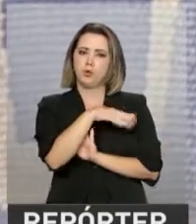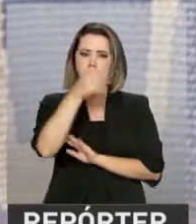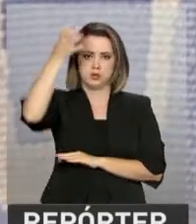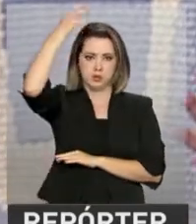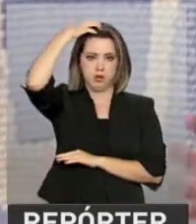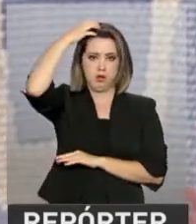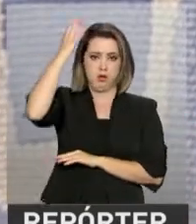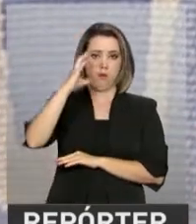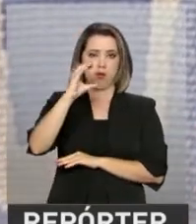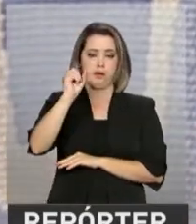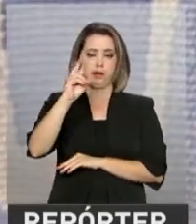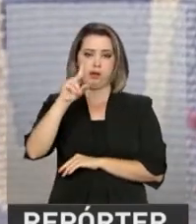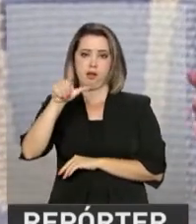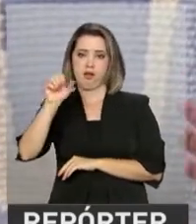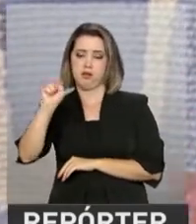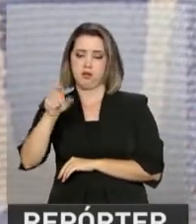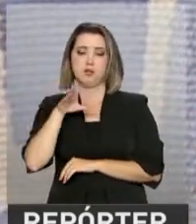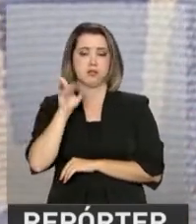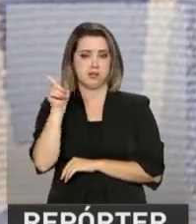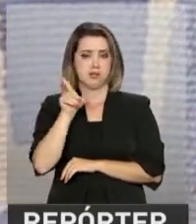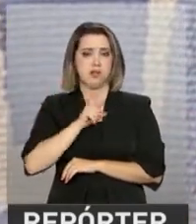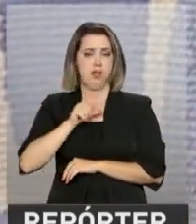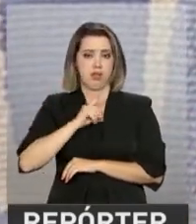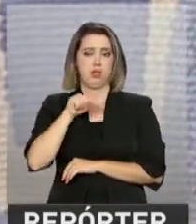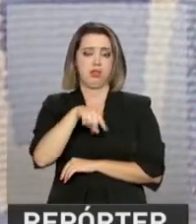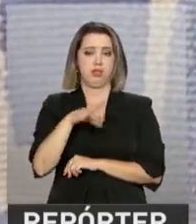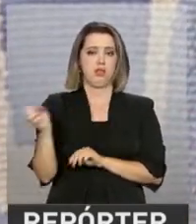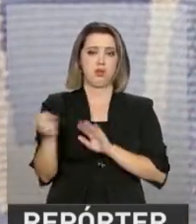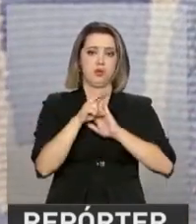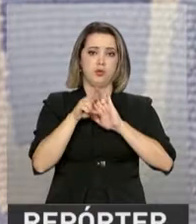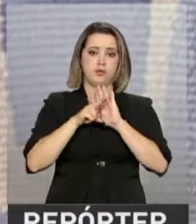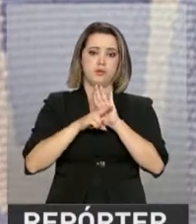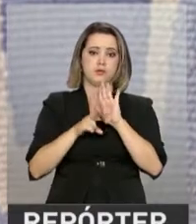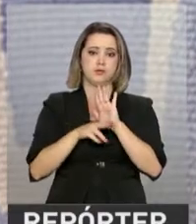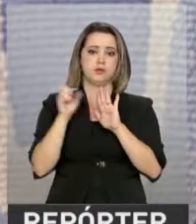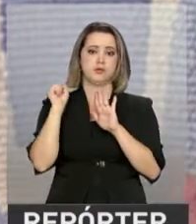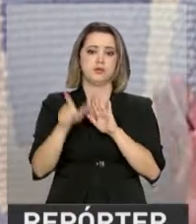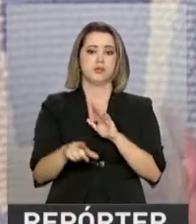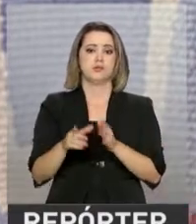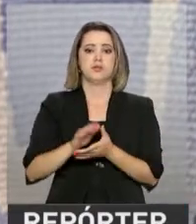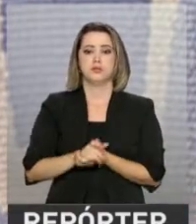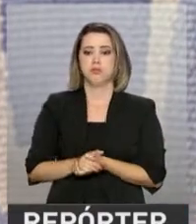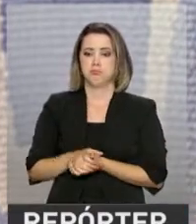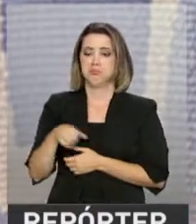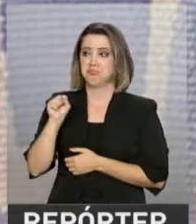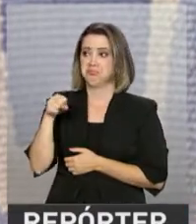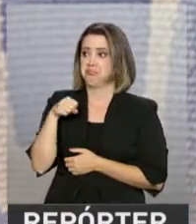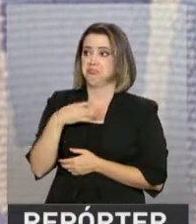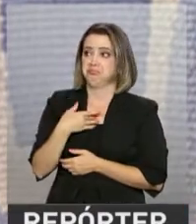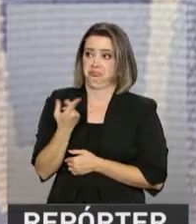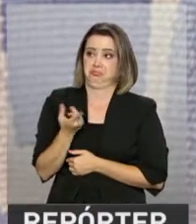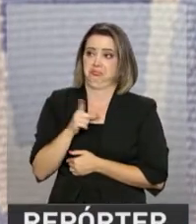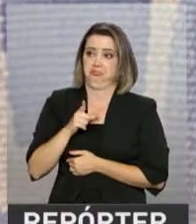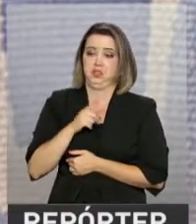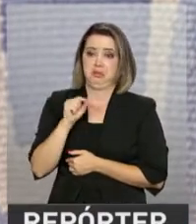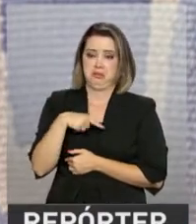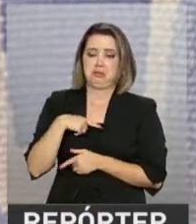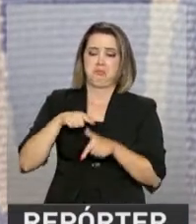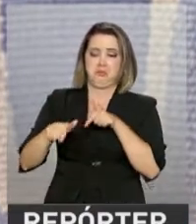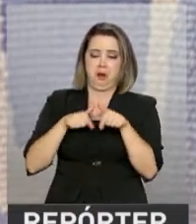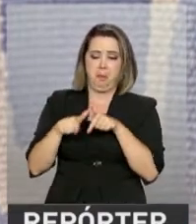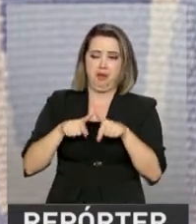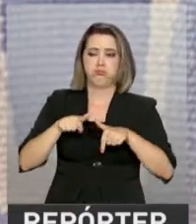se lá na sérvia o direito à reforma da previdência ele diz fizemos e tiver muito trabalho para fazê lá